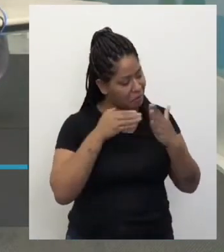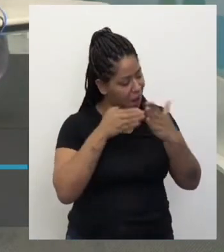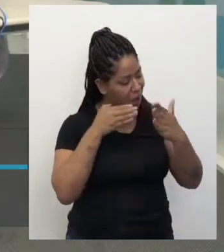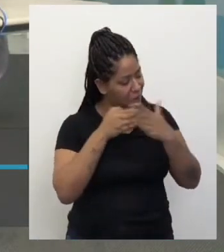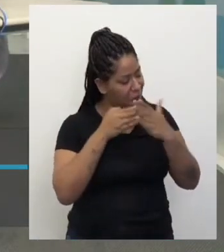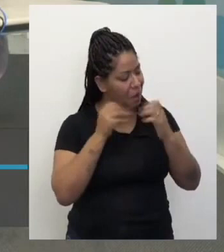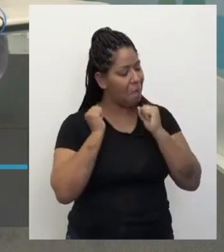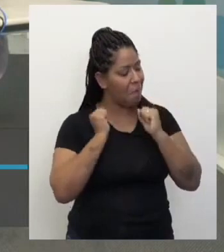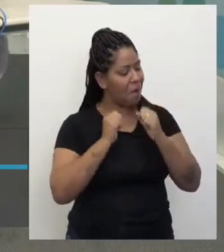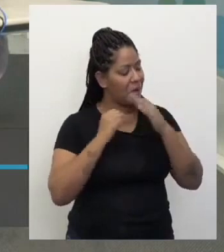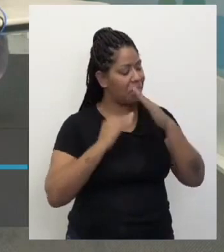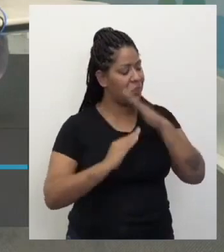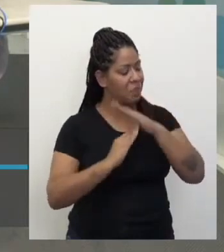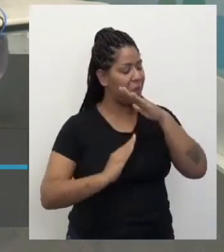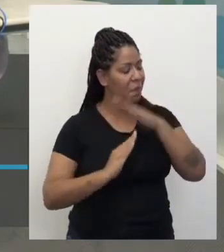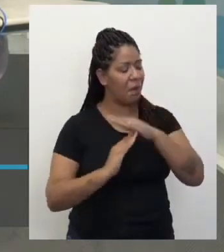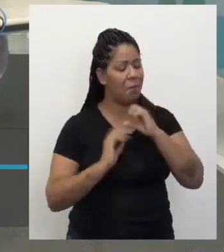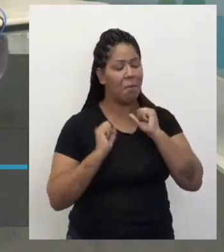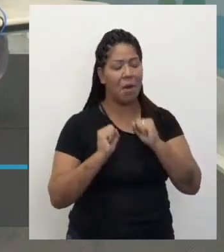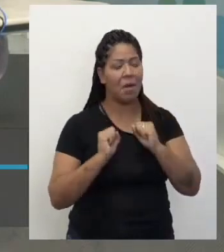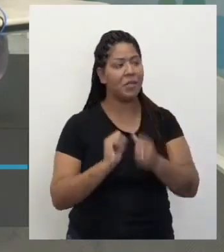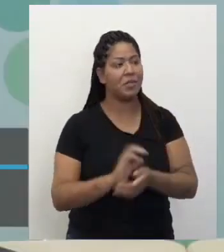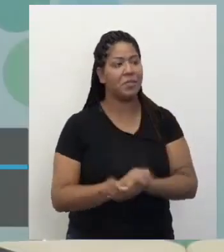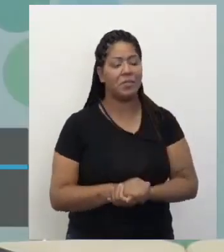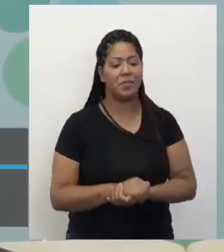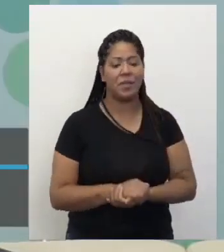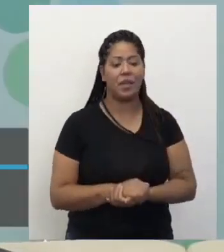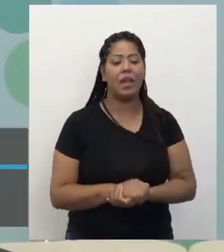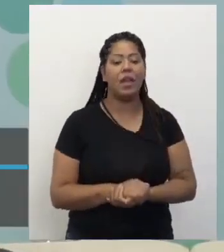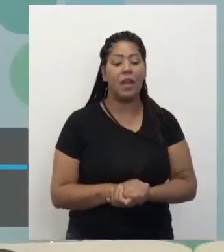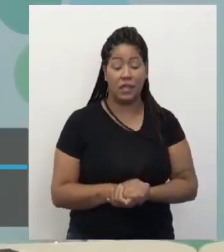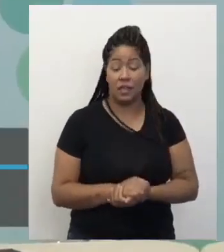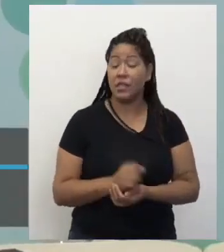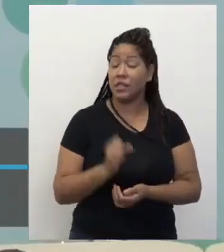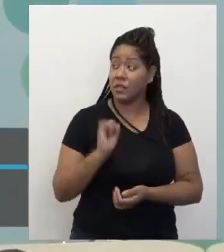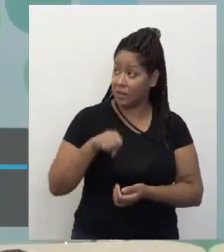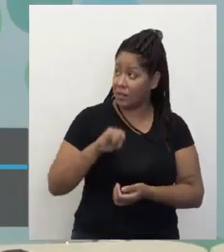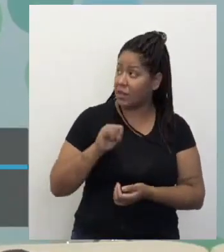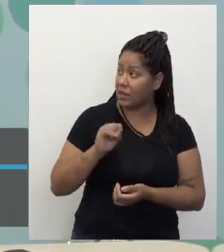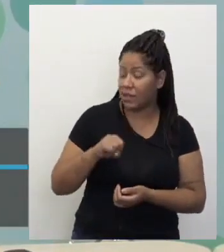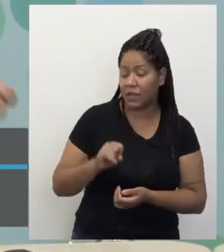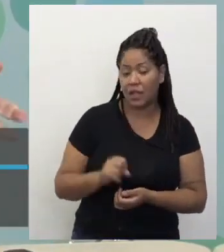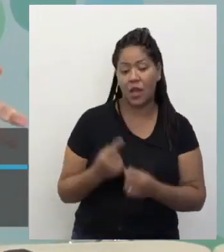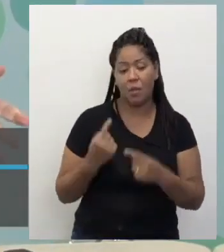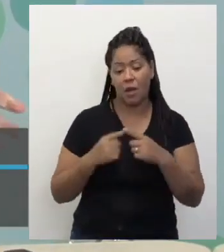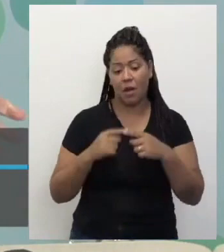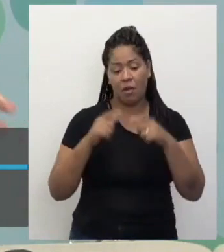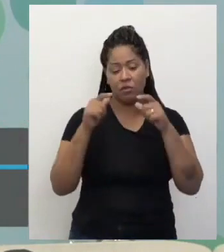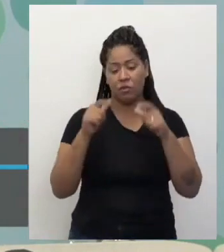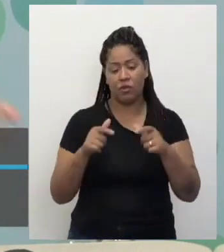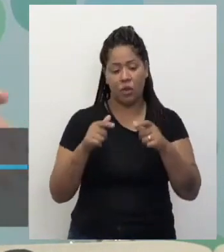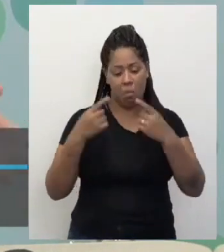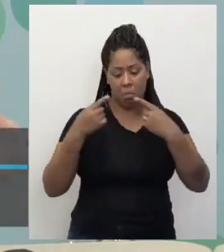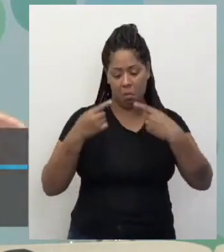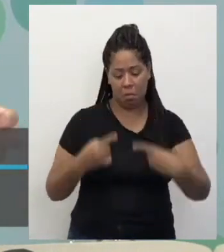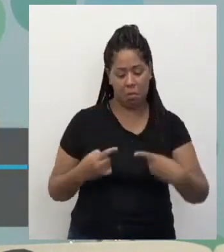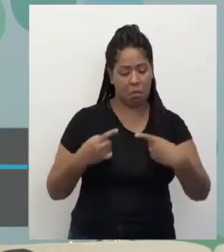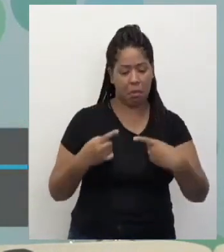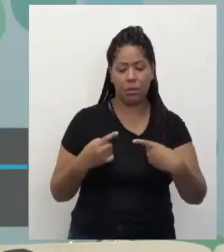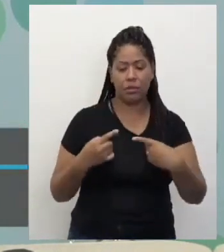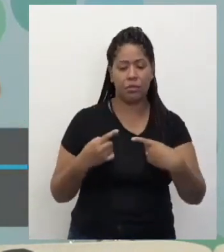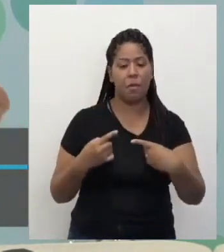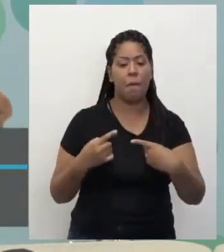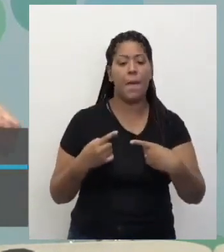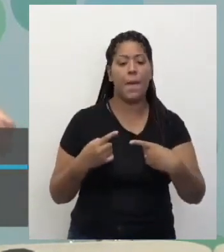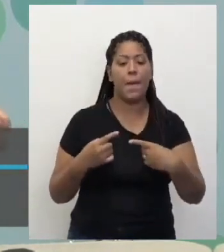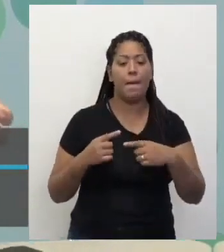interromper à vontade, tá? Então, é bem isso que a professora Janaína falou, né? O espaço não só político foi preenchido pela Igreja Católica, como